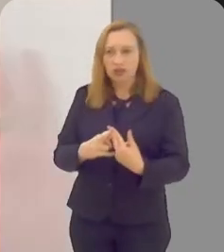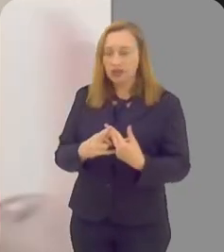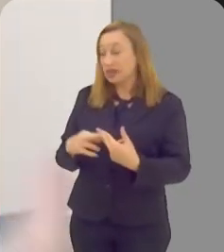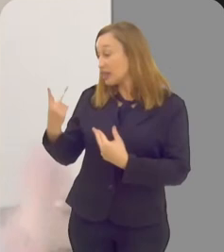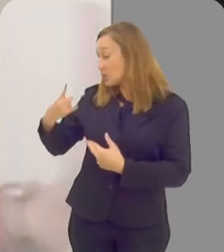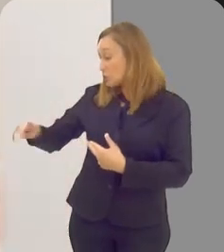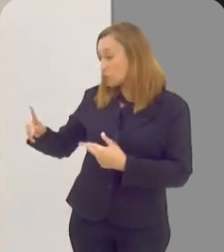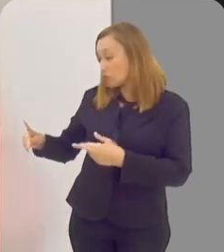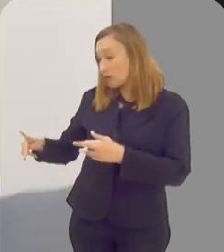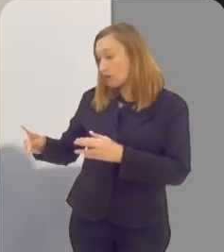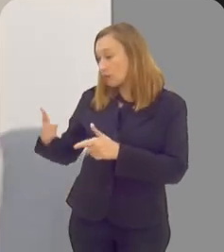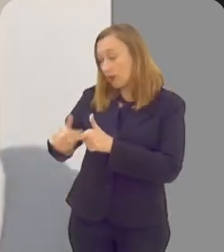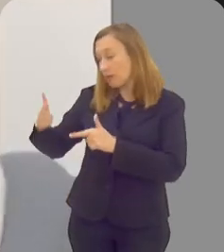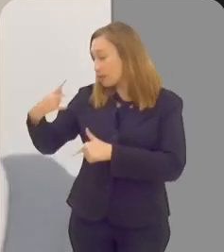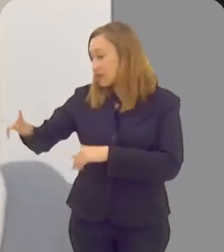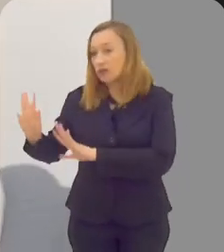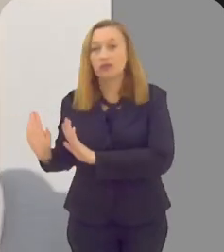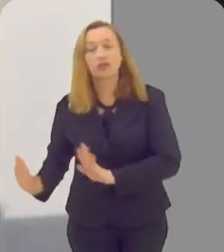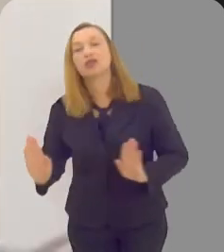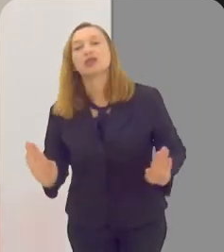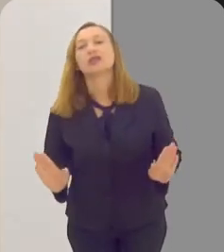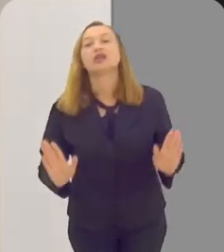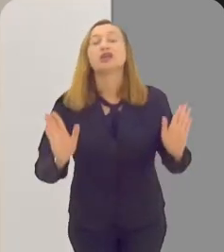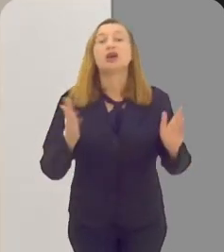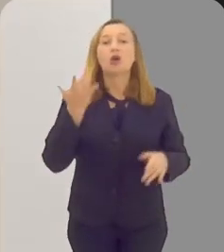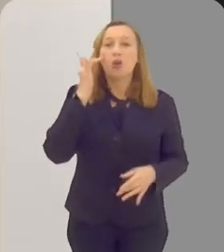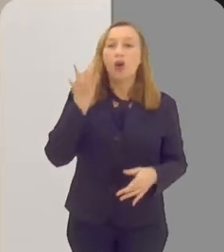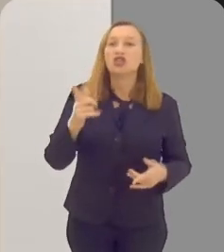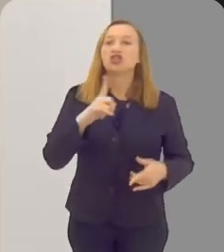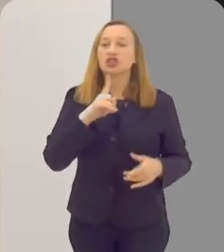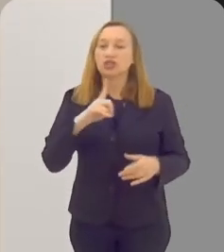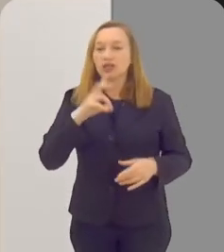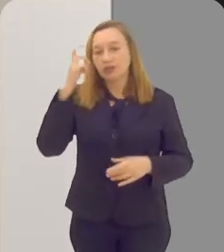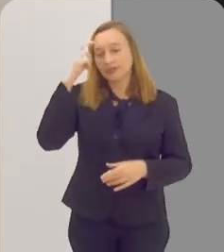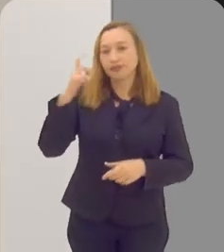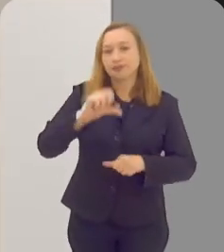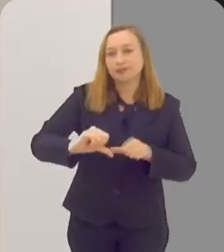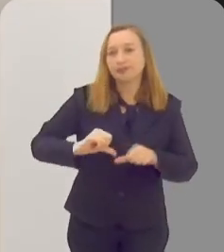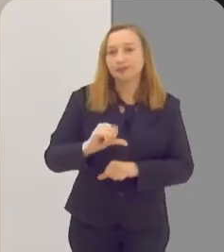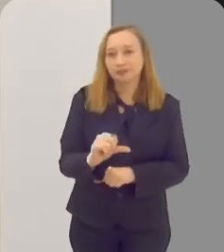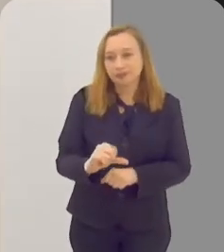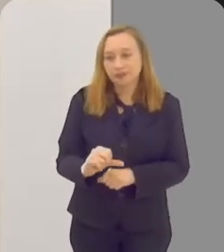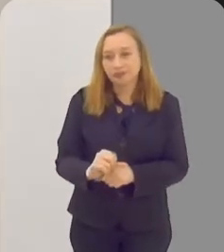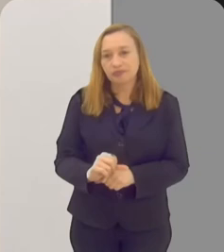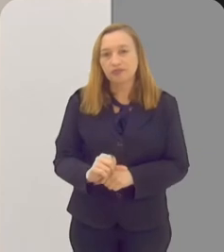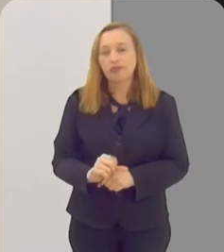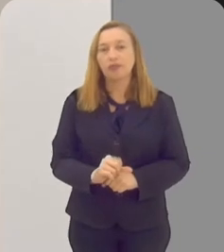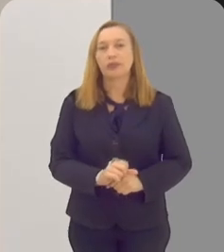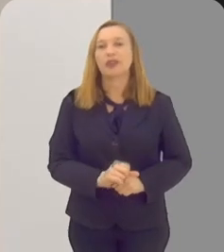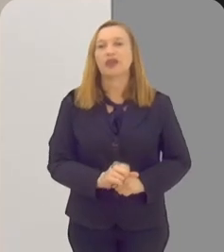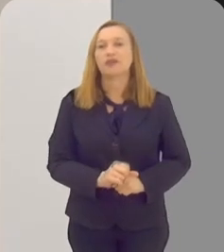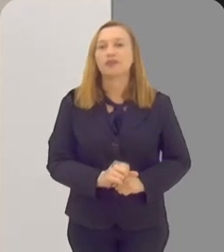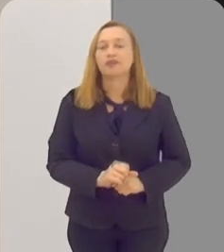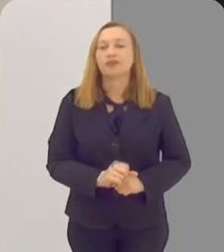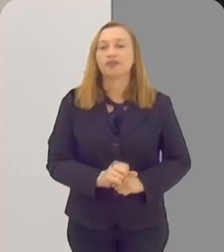não, olha, a responsabilidade é sua, vai que é tua, entendeu? Então, eu acho que tem uma cultura mudando